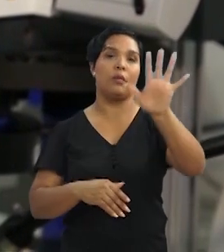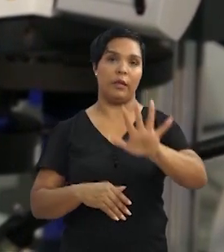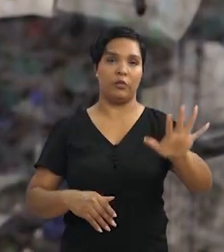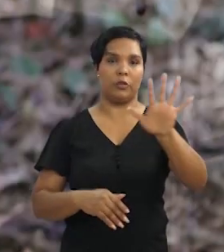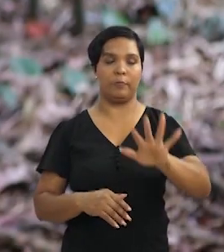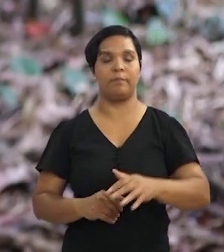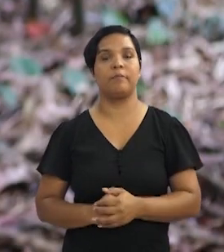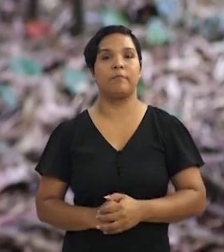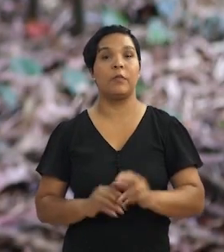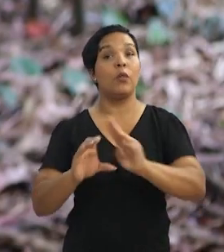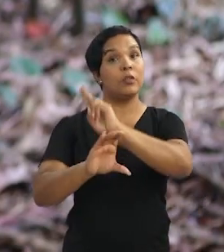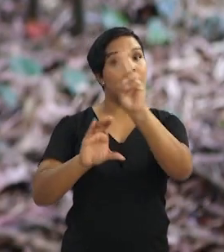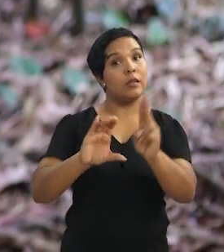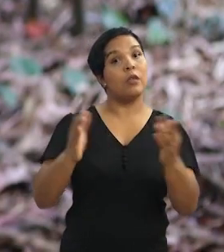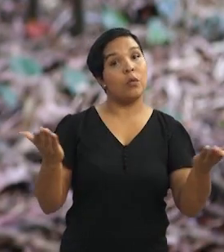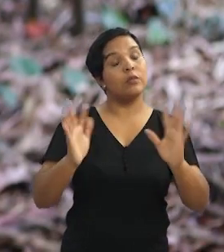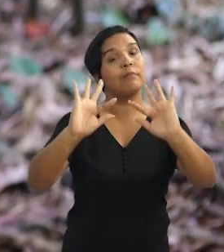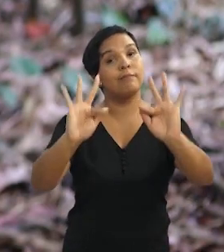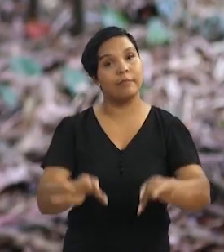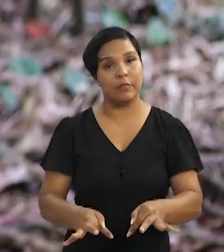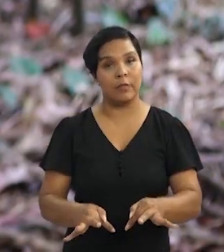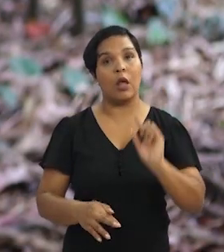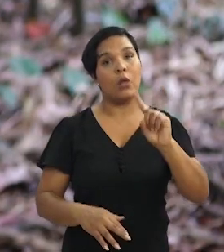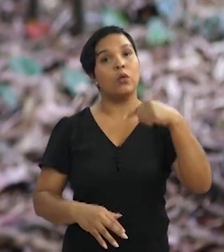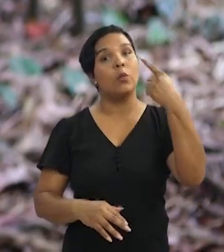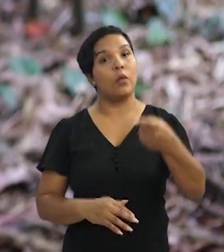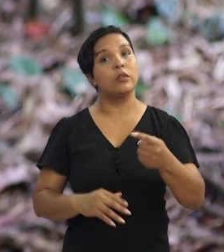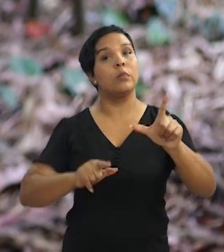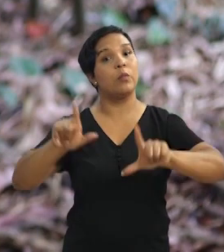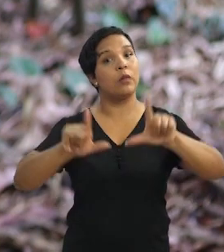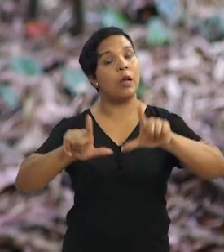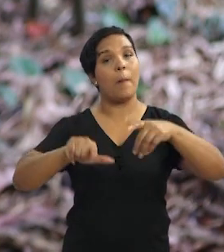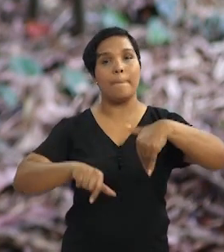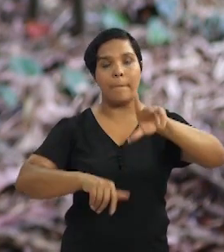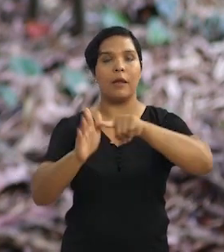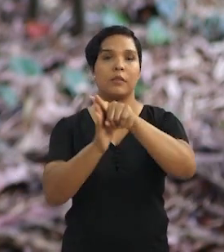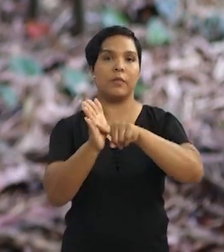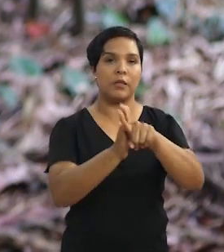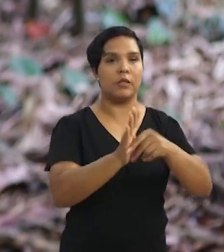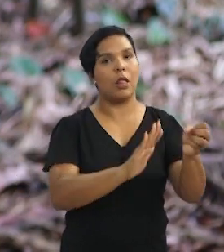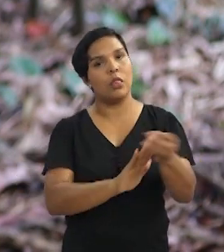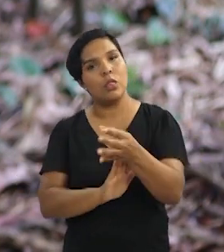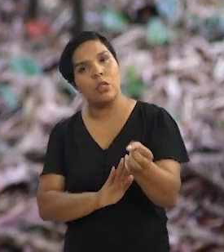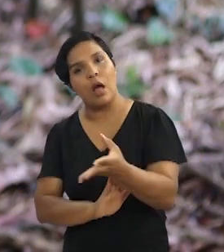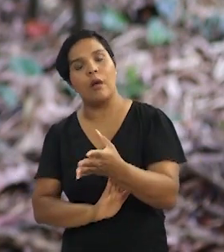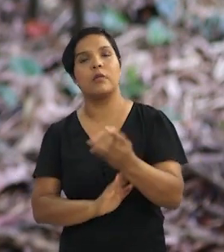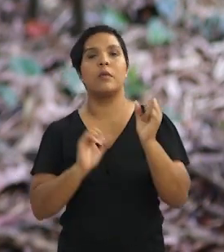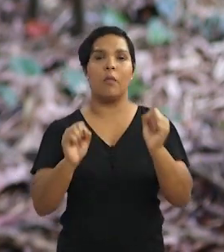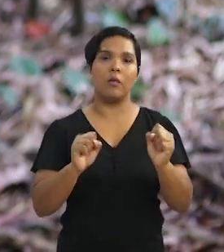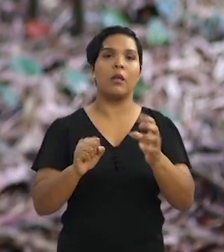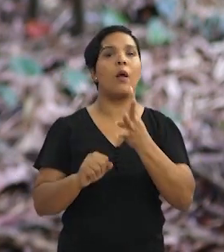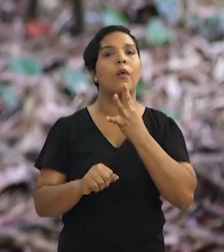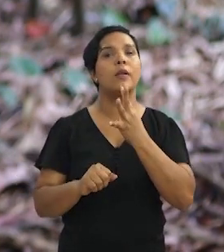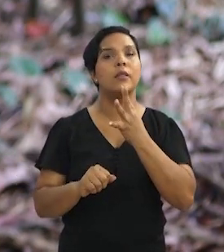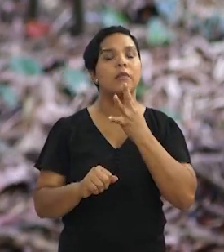Nordeste. O Univerciência de hoje fica por aqui. No próximo programa traremos mais pesquisas inovadoras para